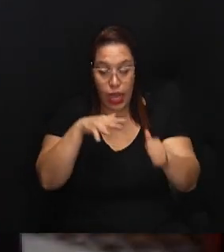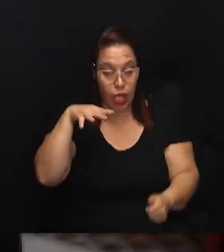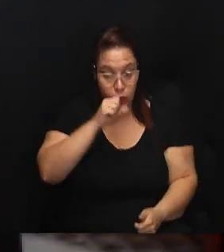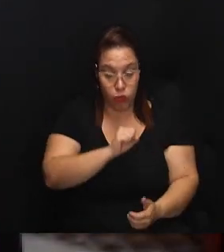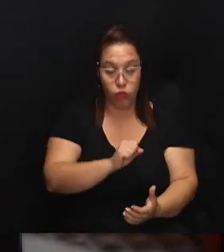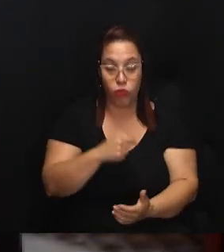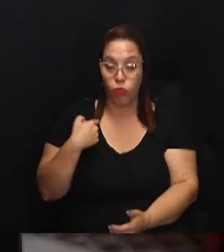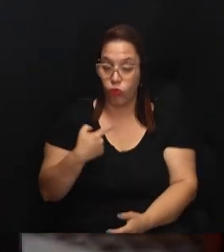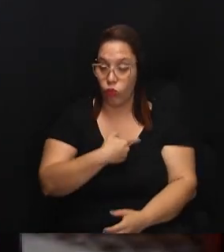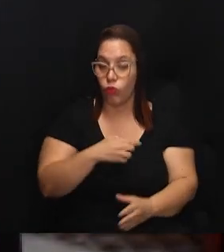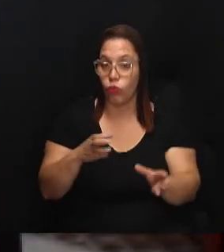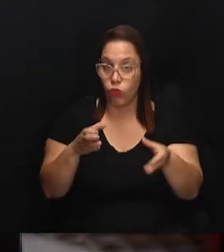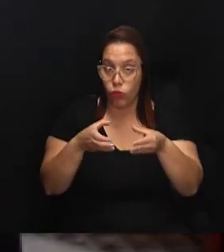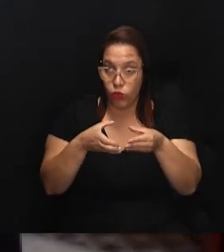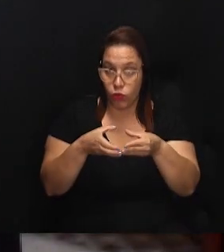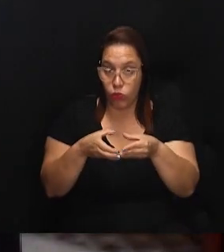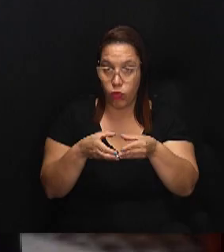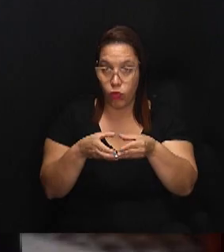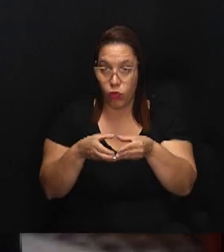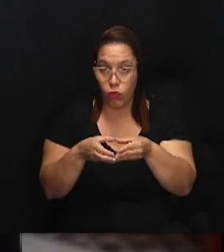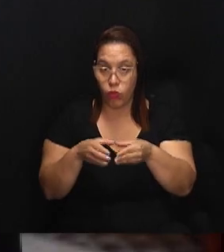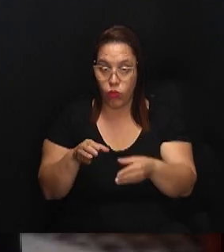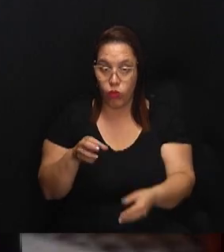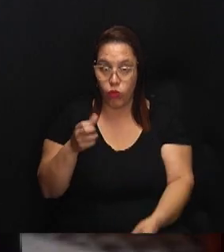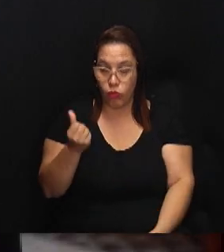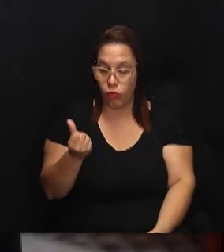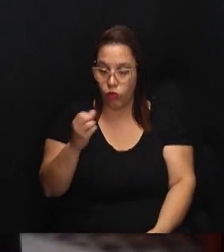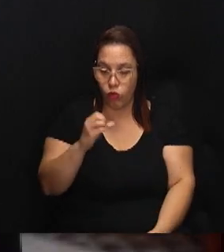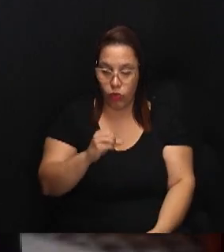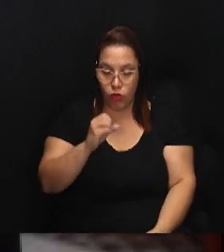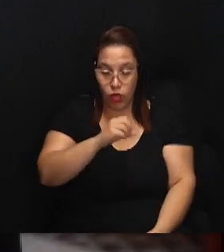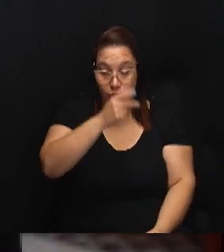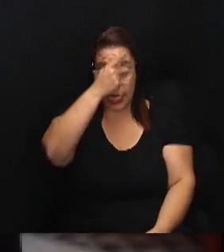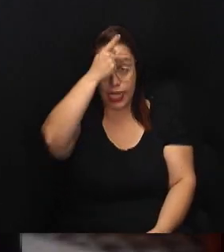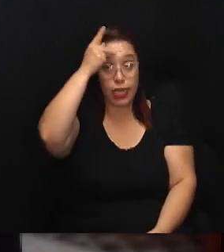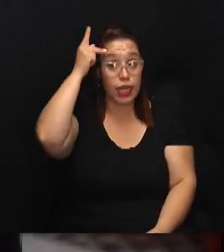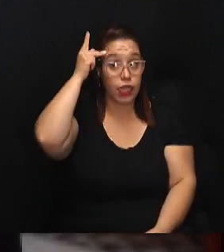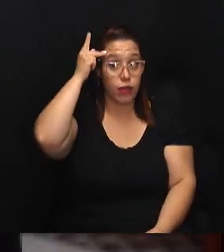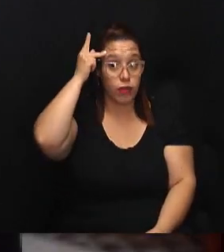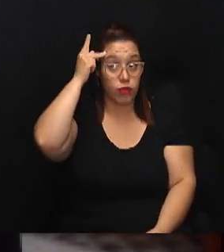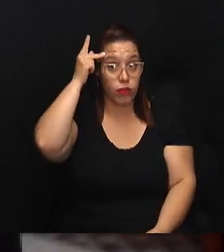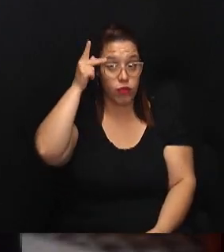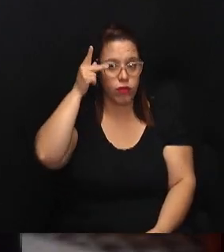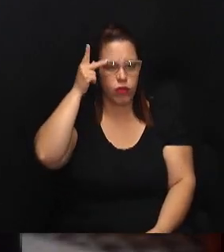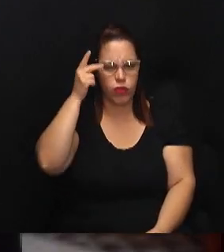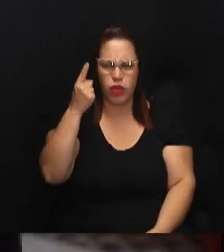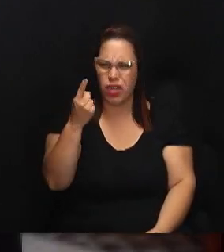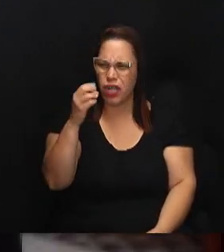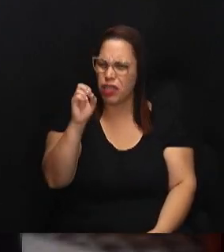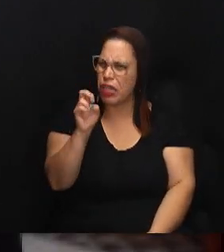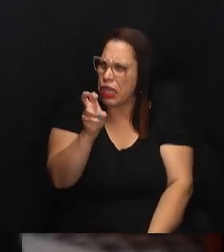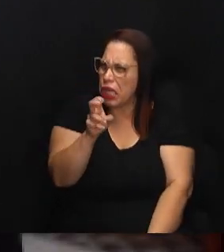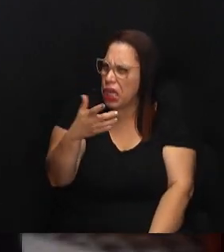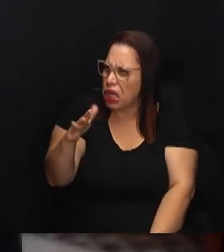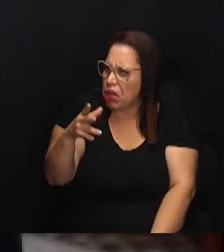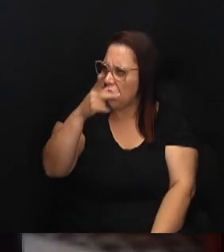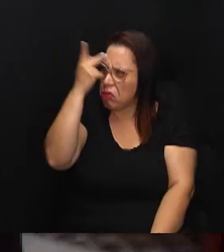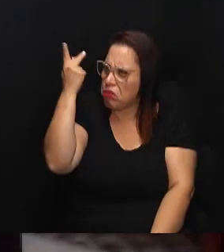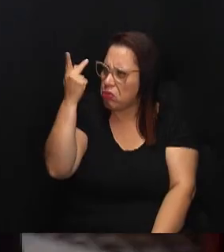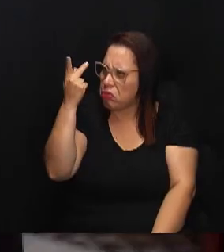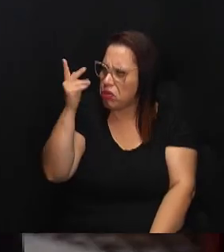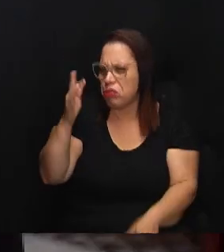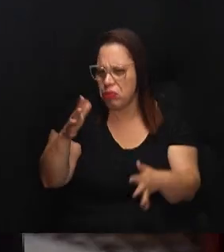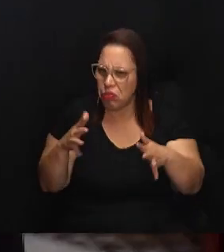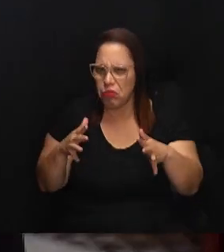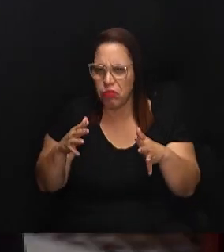dados rapidamente. A nossa equipe ela é uma equipe que tinha mais de 100 pessoas, a gente acho que estava em 105